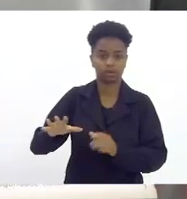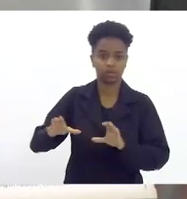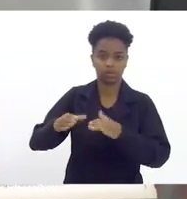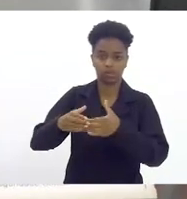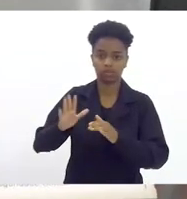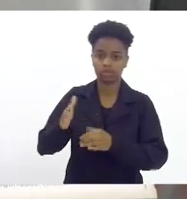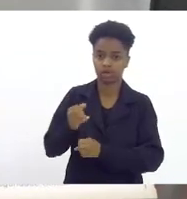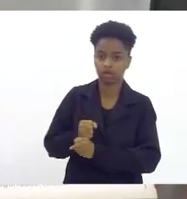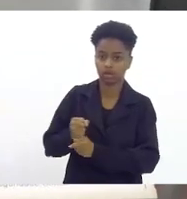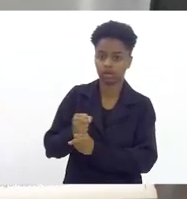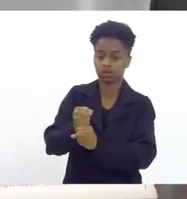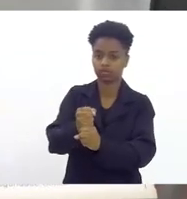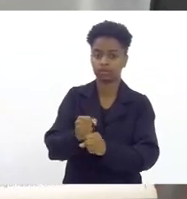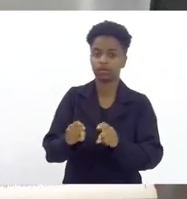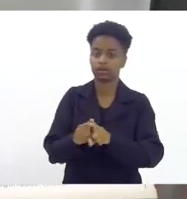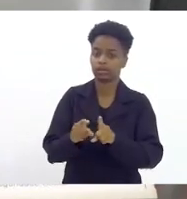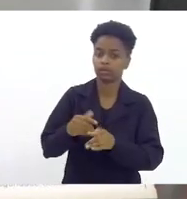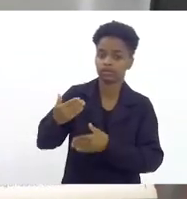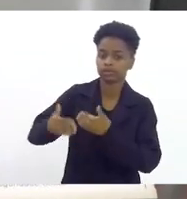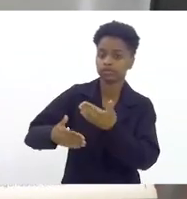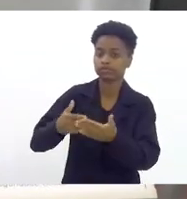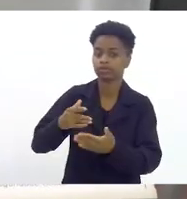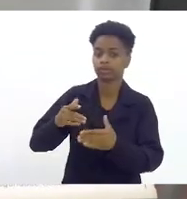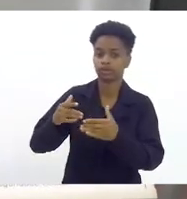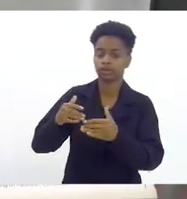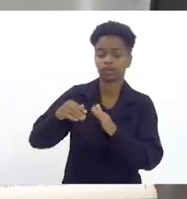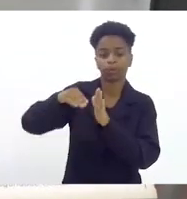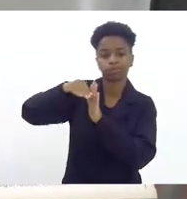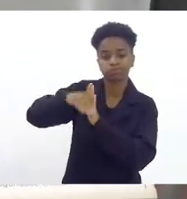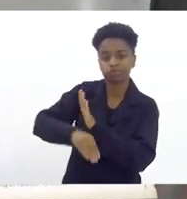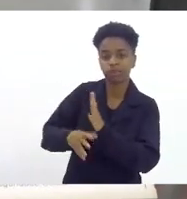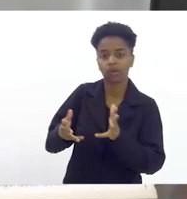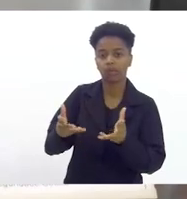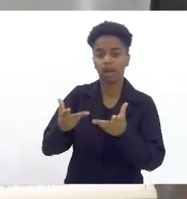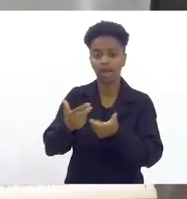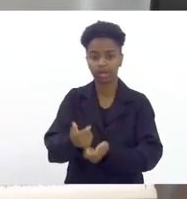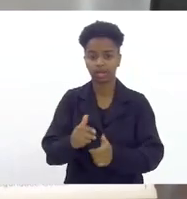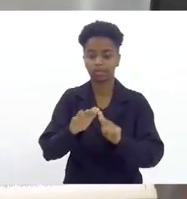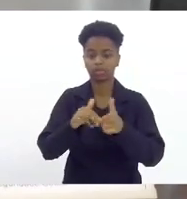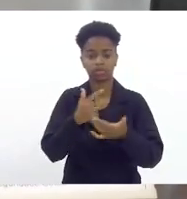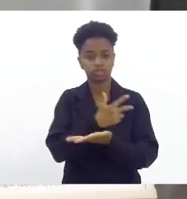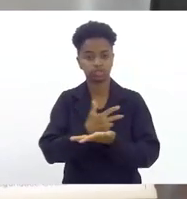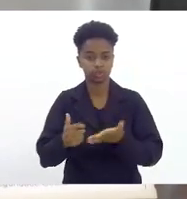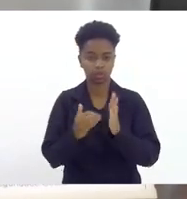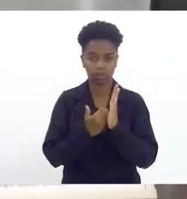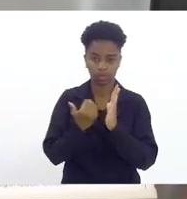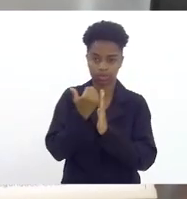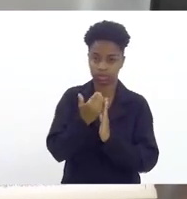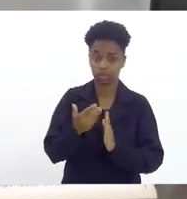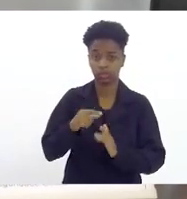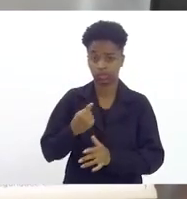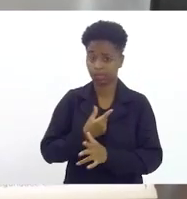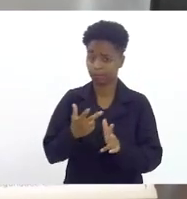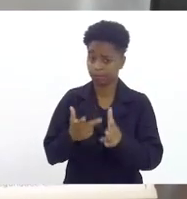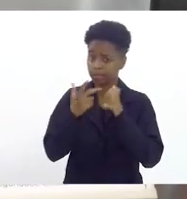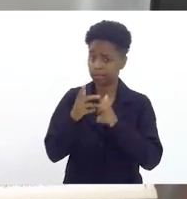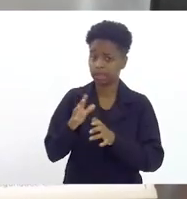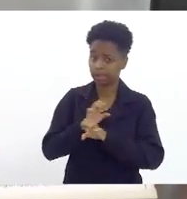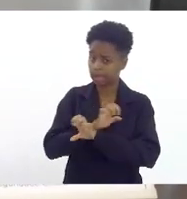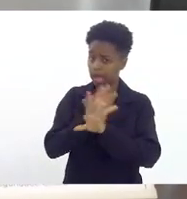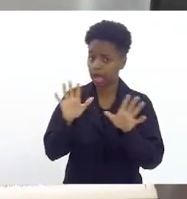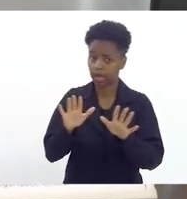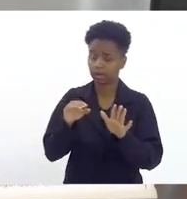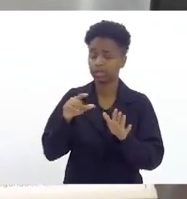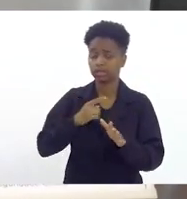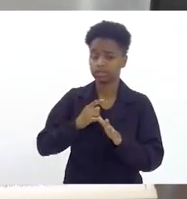anos e que estão caminhando para um decréscimo da qualidade através da Hiper exploração ficou Evidente aqui que o Decreto